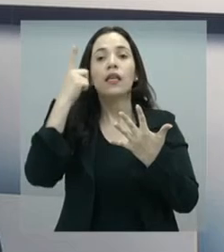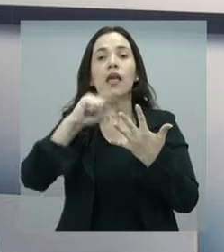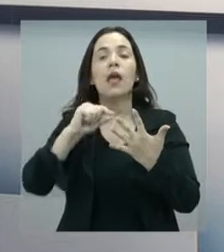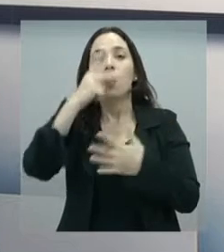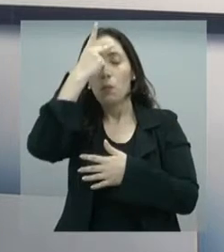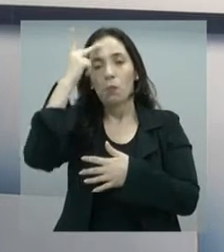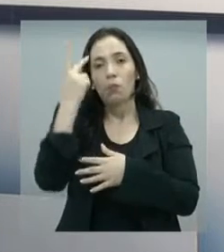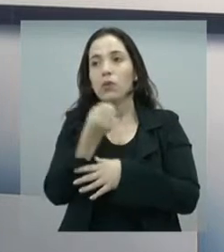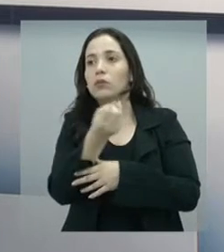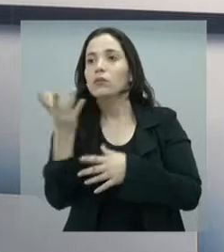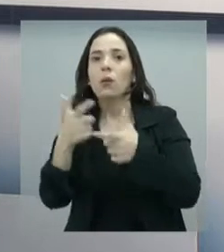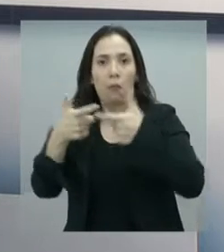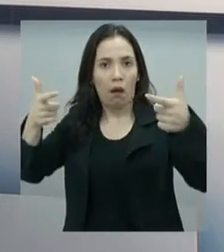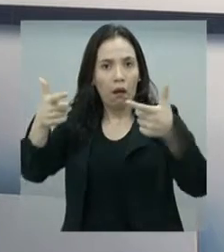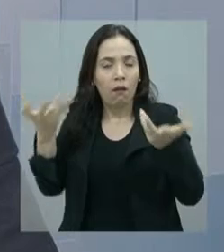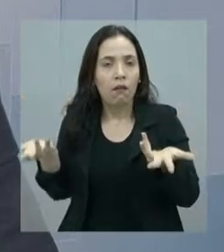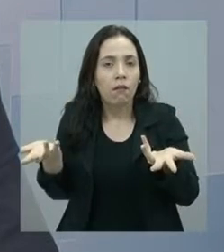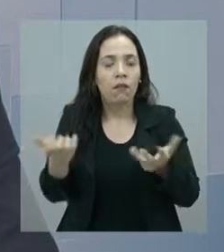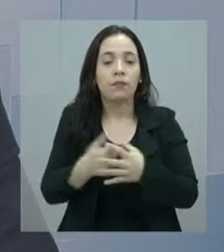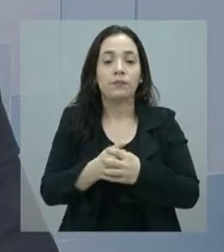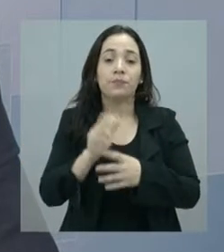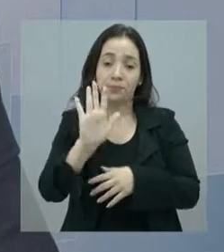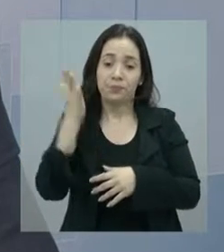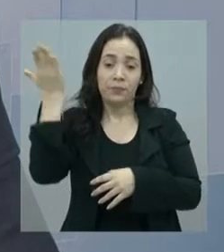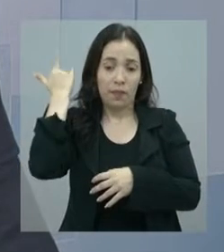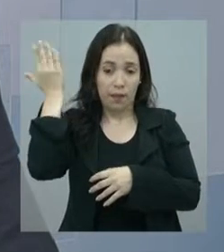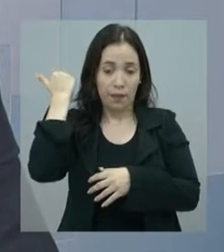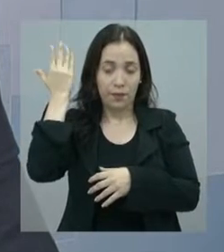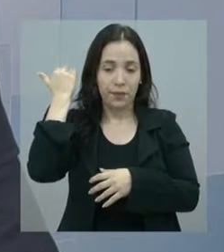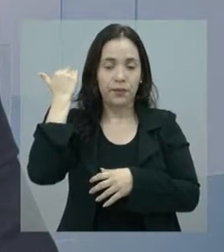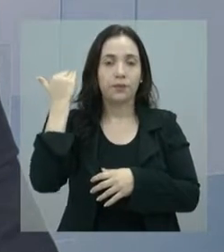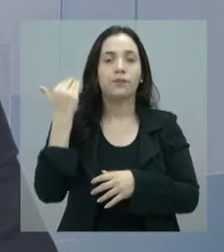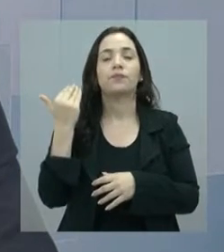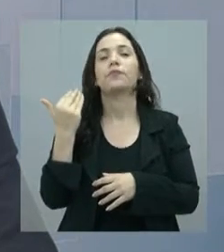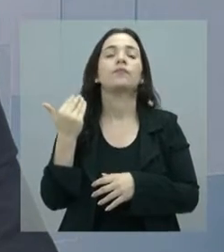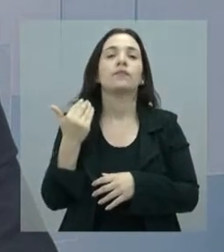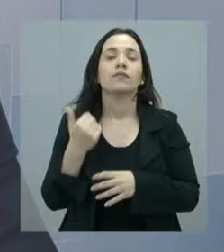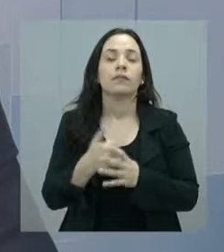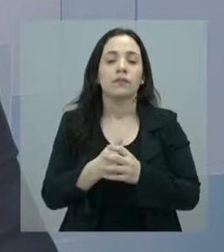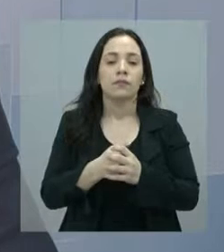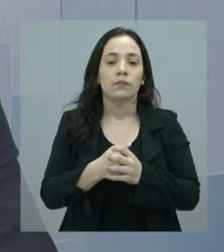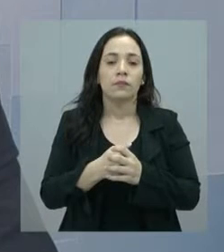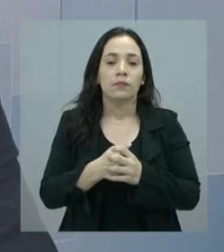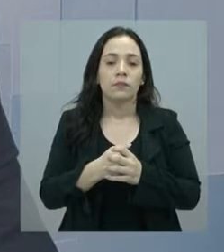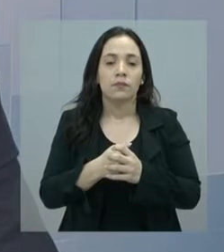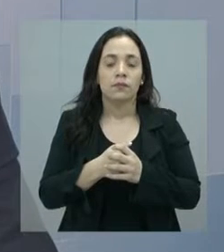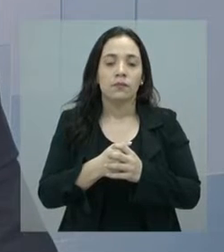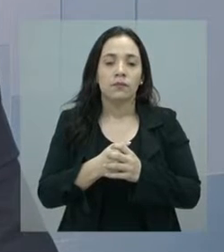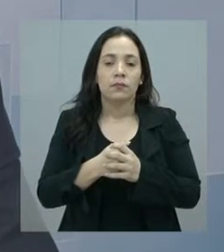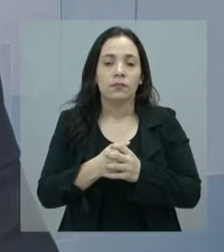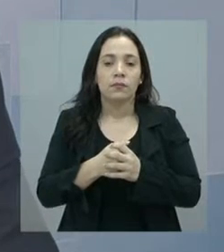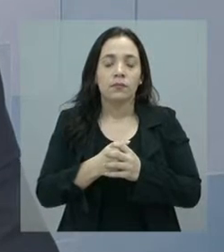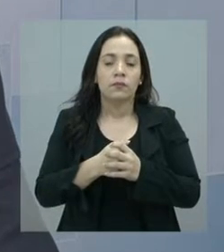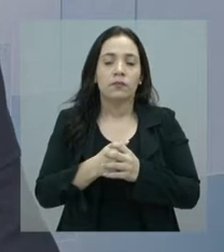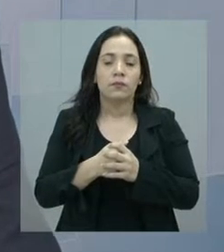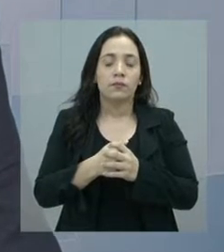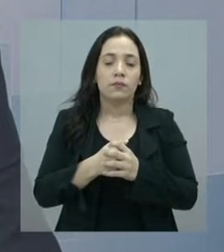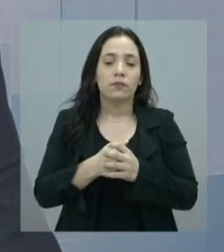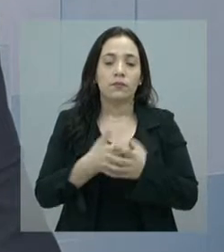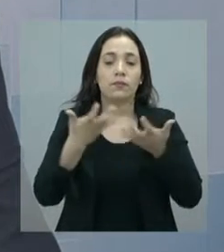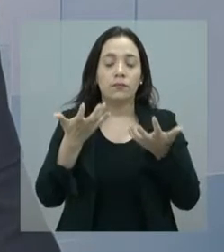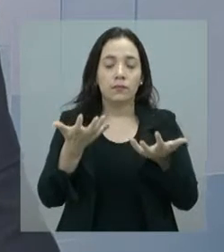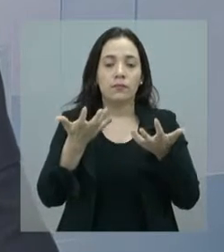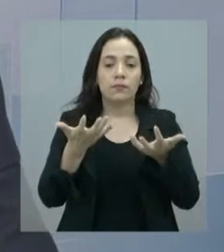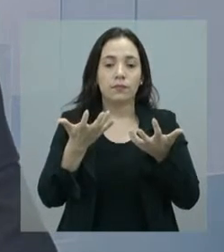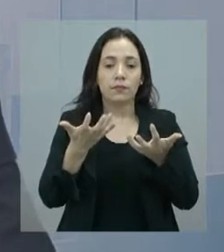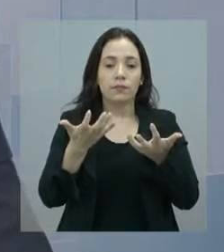mais estrutura, que tem um Inicialmente, na época do Arruda e na época de Jonanias, eles procuravam